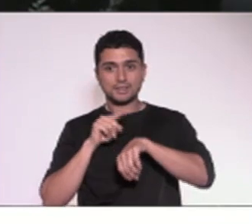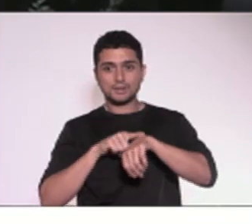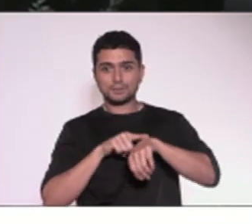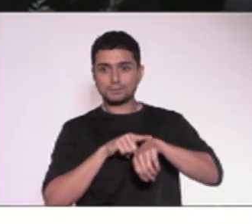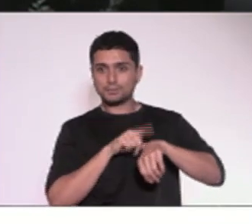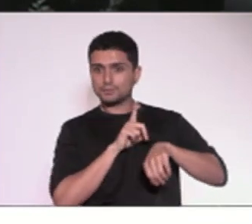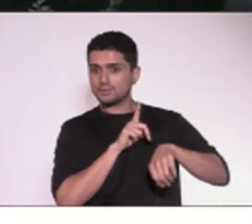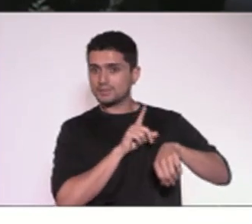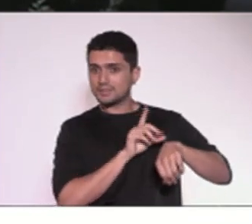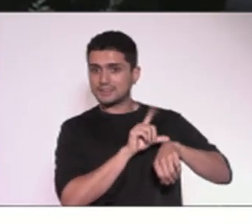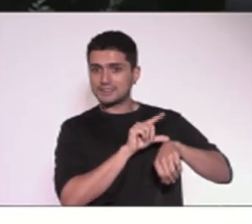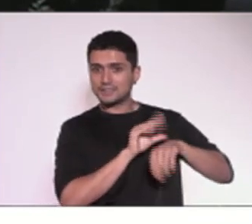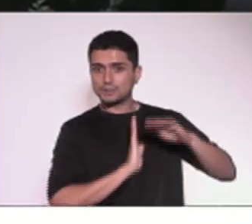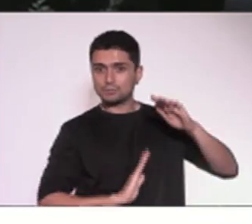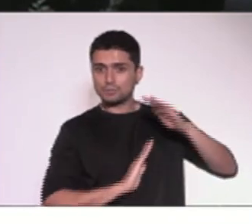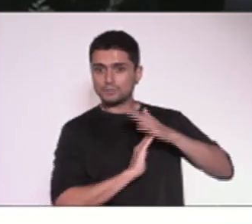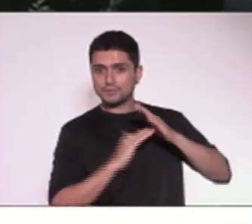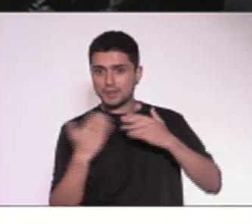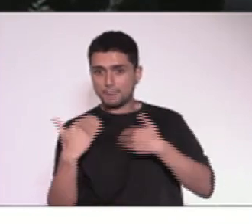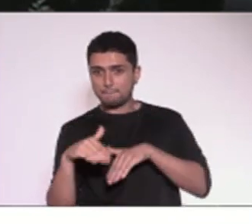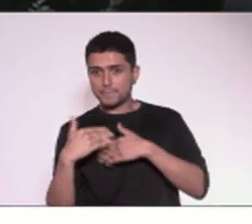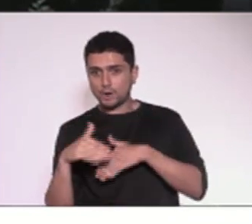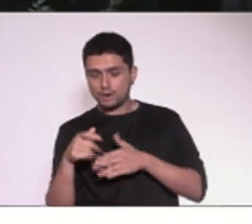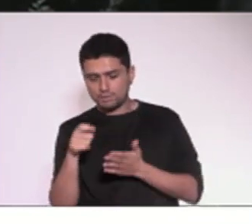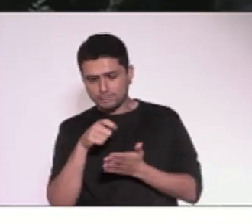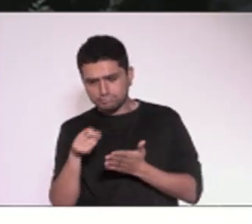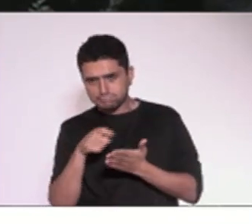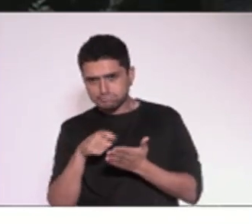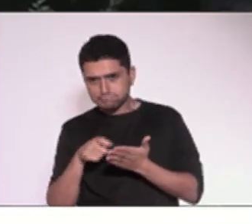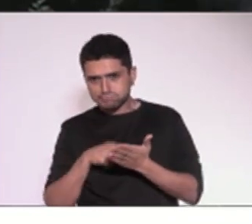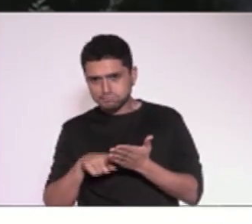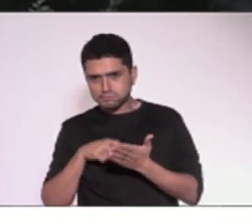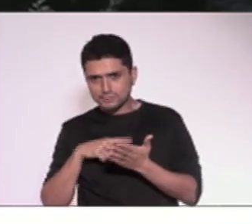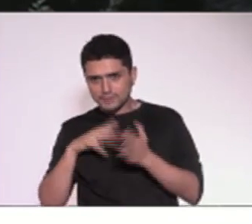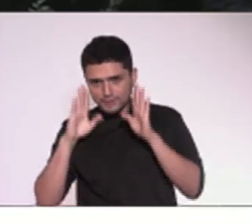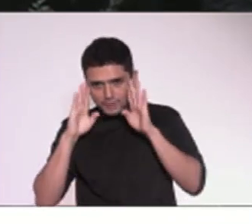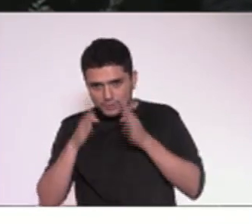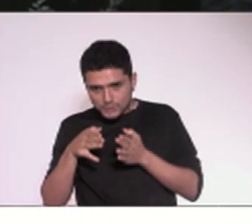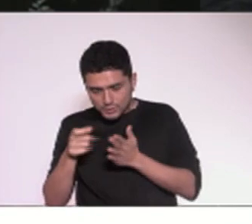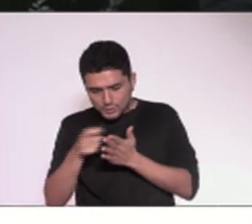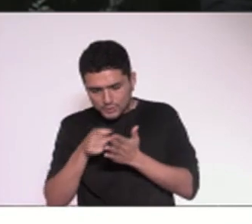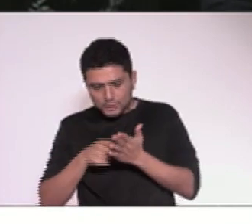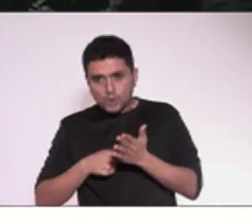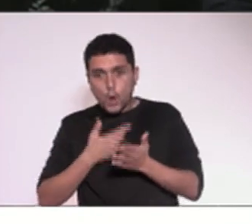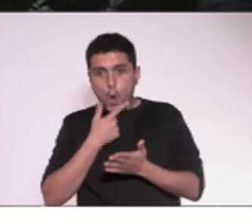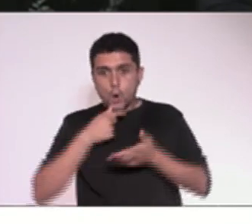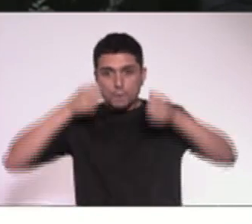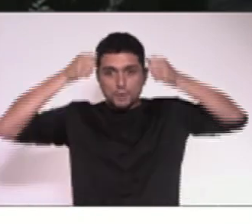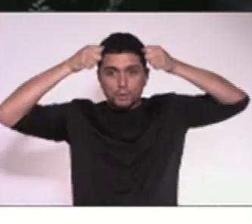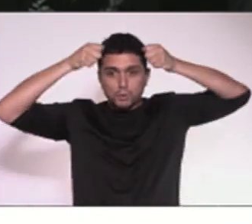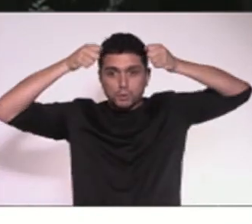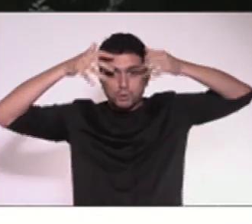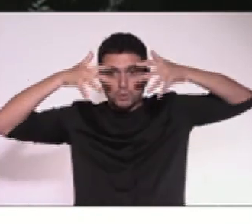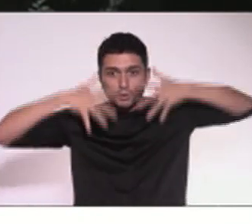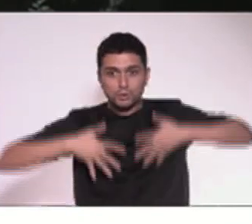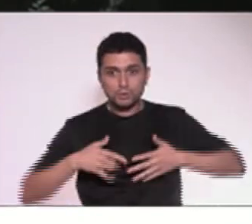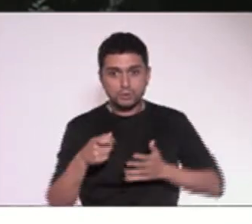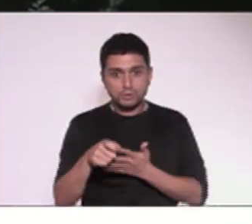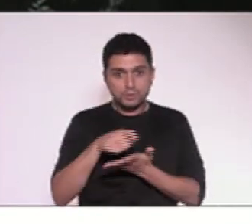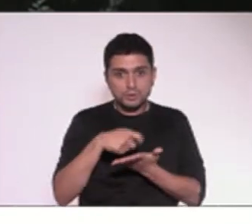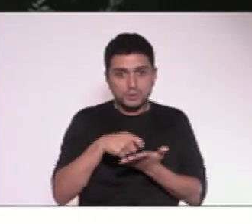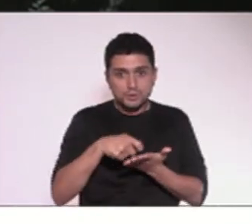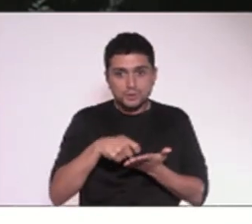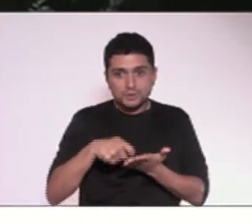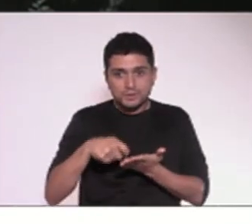para passar a prova, né, Eduardo? Para passar a prova limpo, começou a ficar suado, não conseguia, doutor Gu, assim, passar